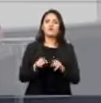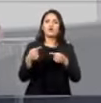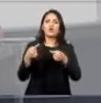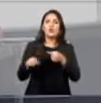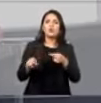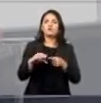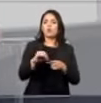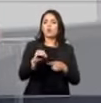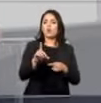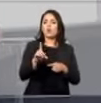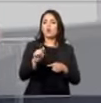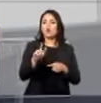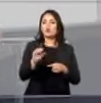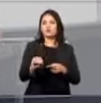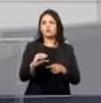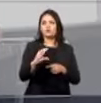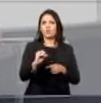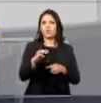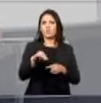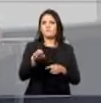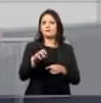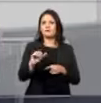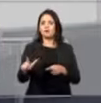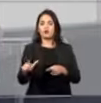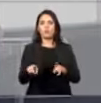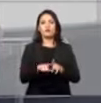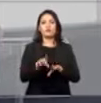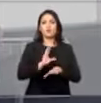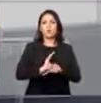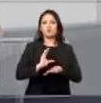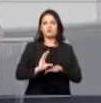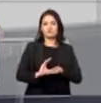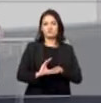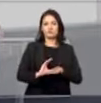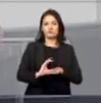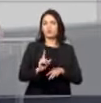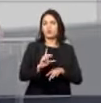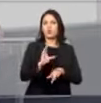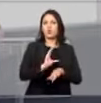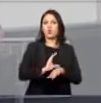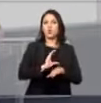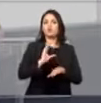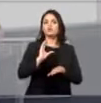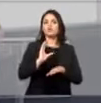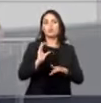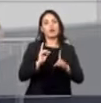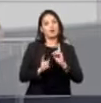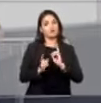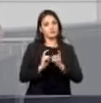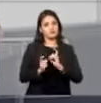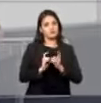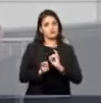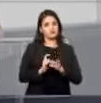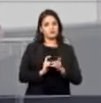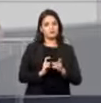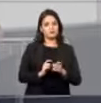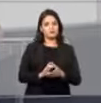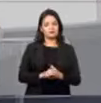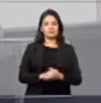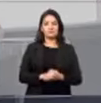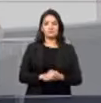Comercial e o Código Civil. O Código Administrativo. Porque você não